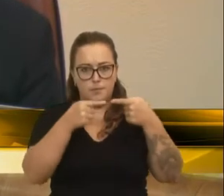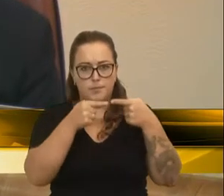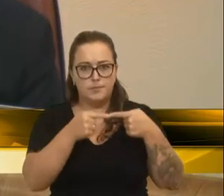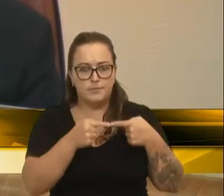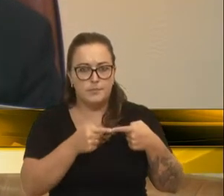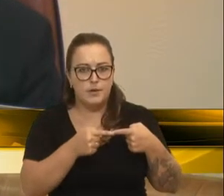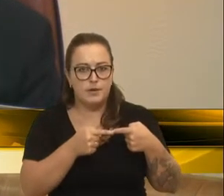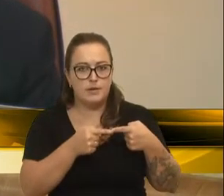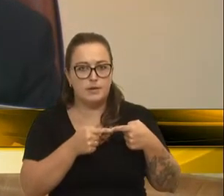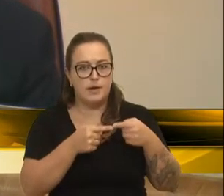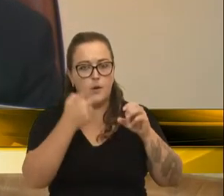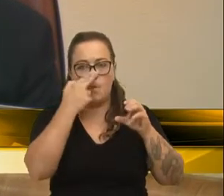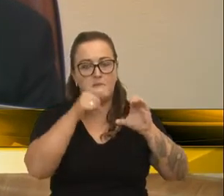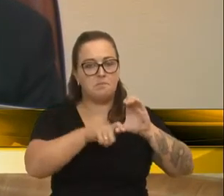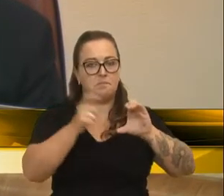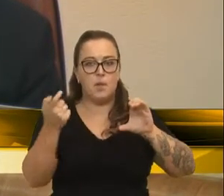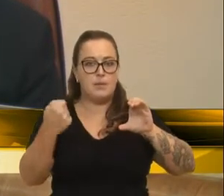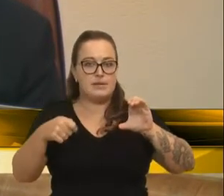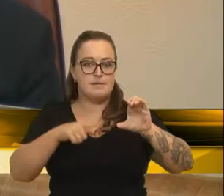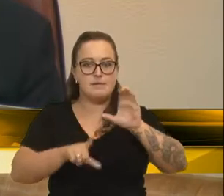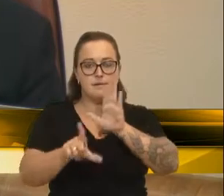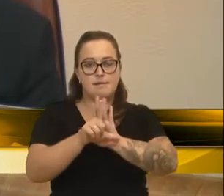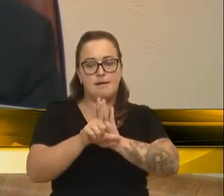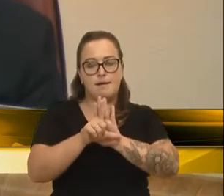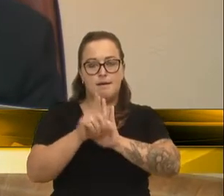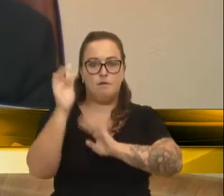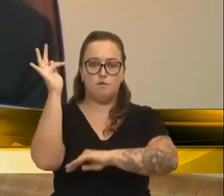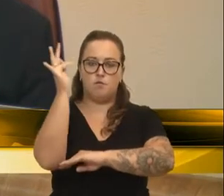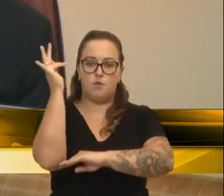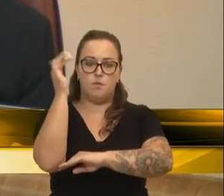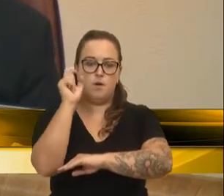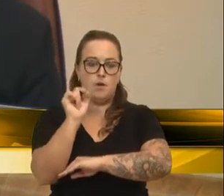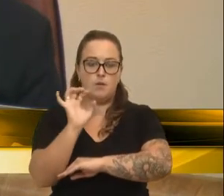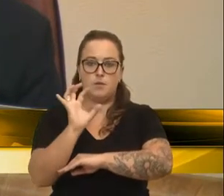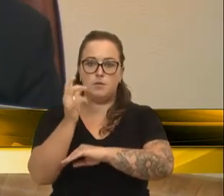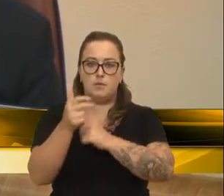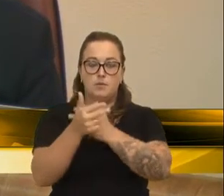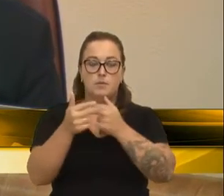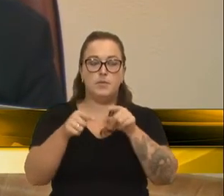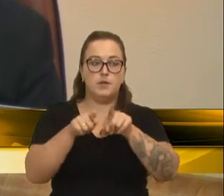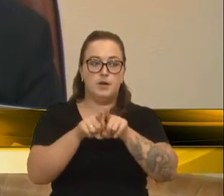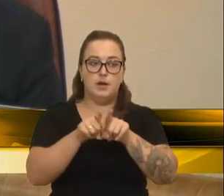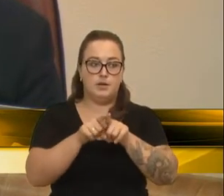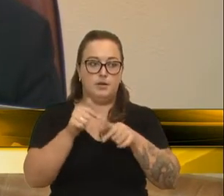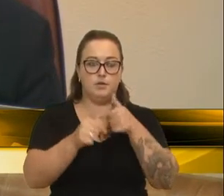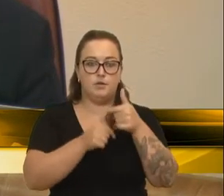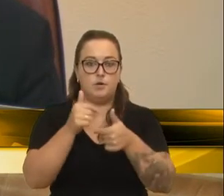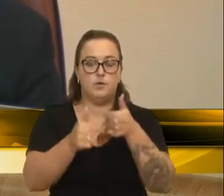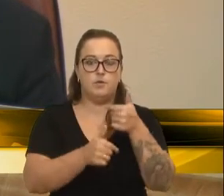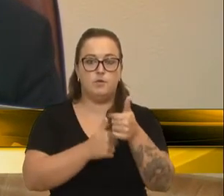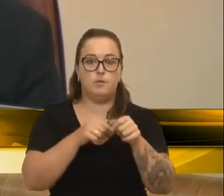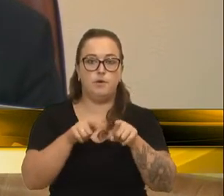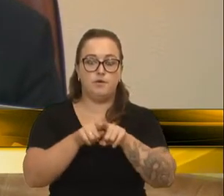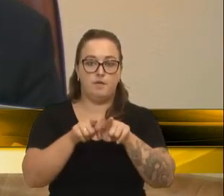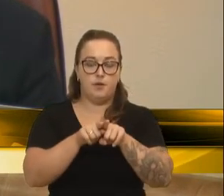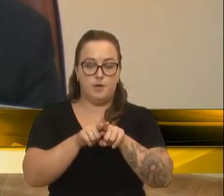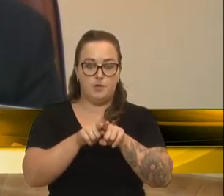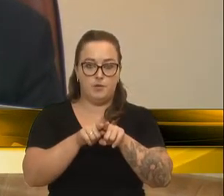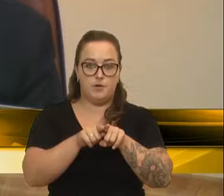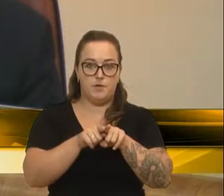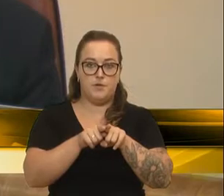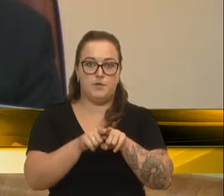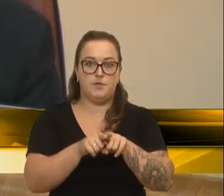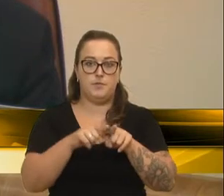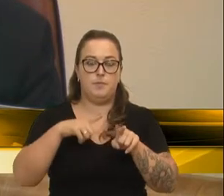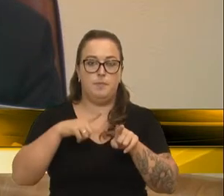ele independe de lei formal. Ele decorre diretamente da Constituição. Ministro Gilmar Mendes,